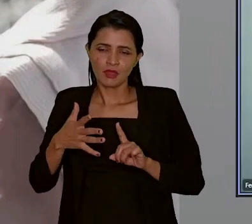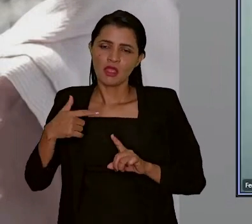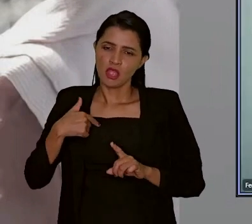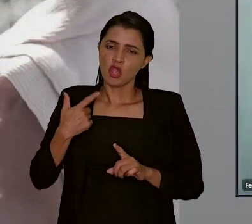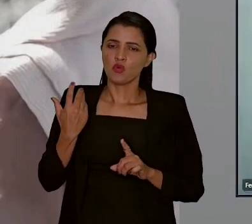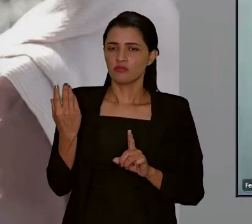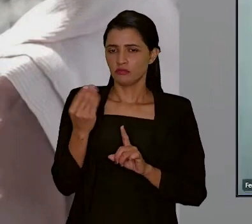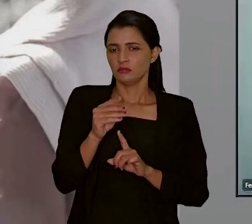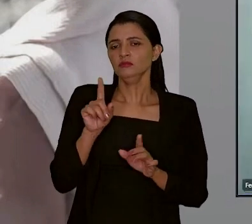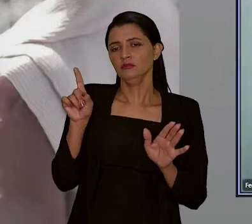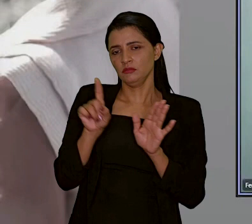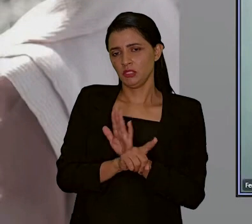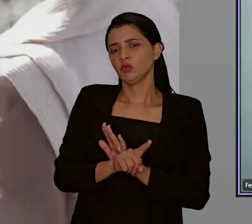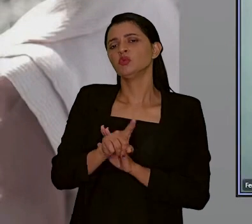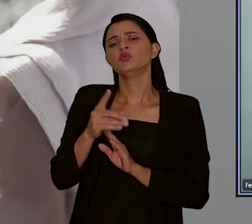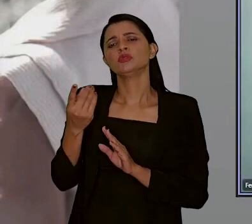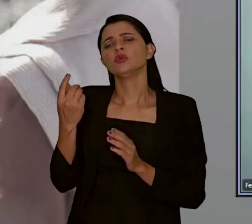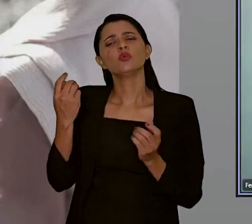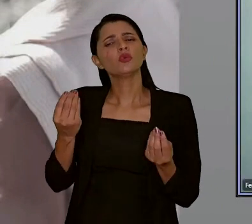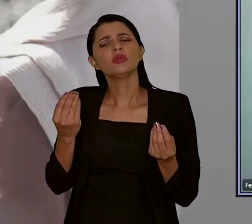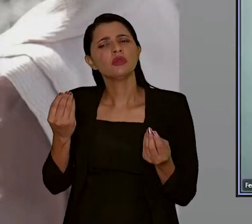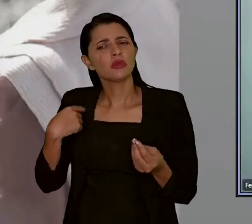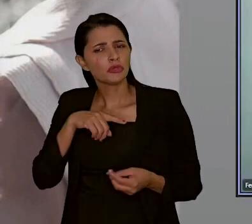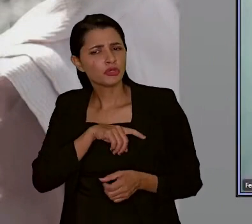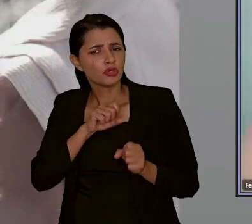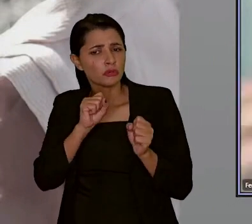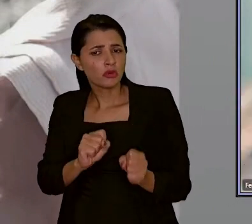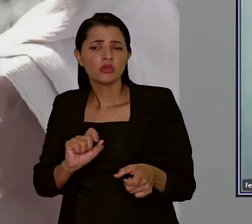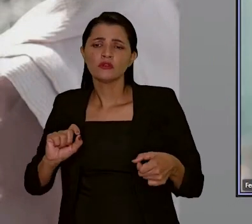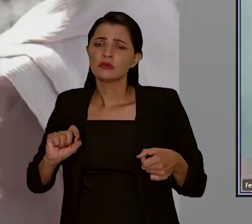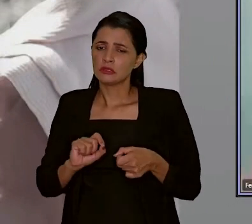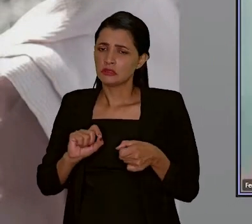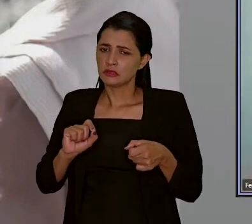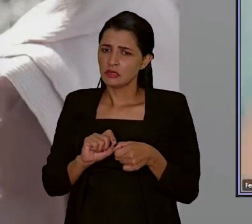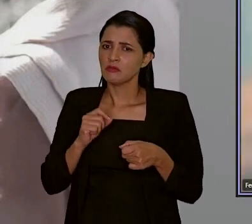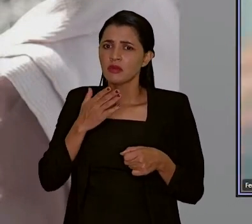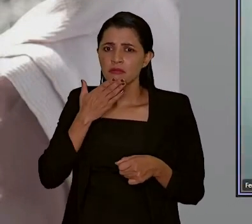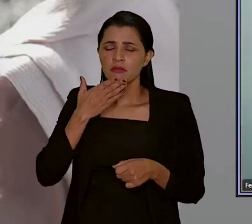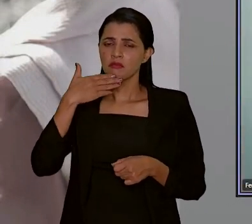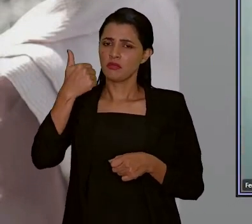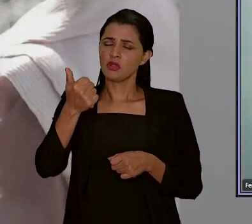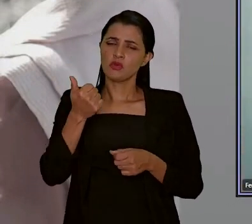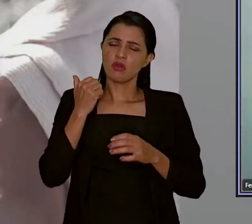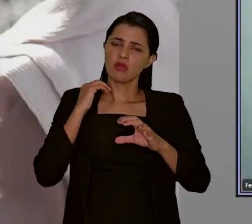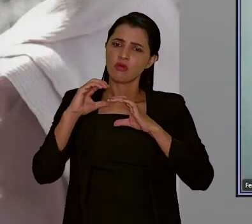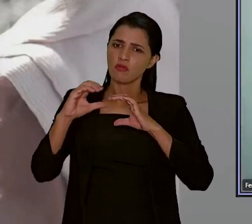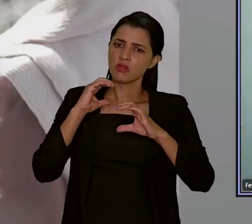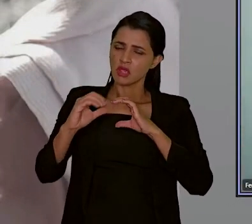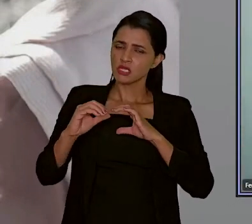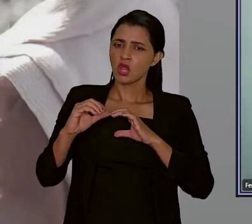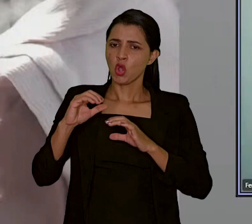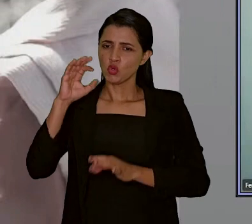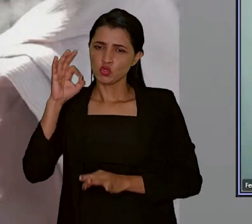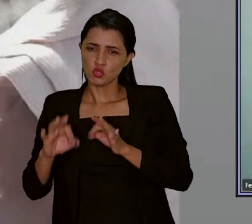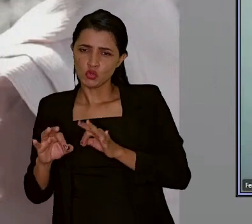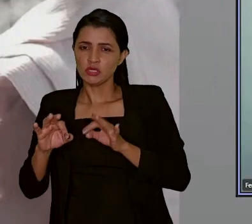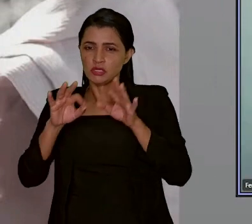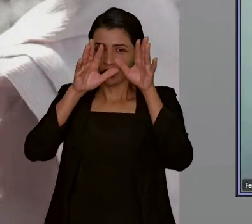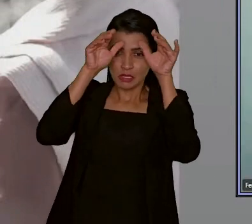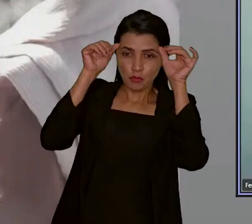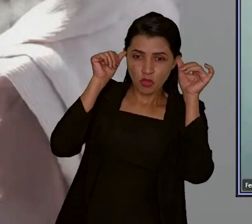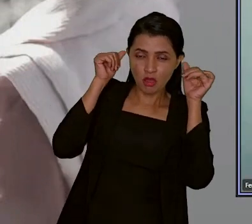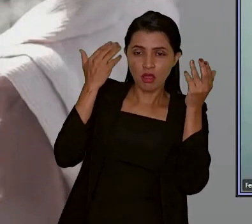fazer para melhorarmos a comunicação entre juiz, tribunal, enfim, partes para que a gente